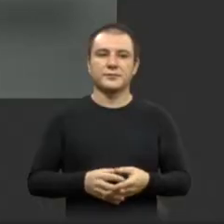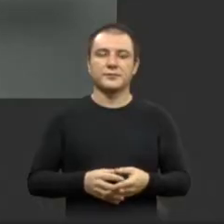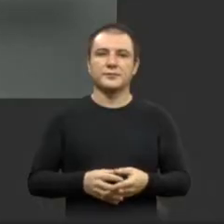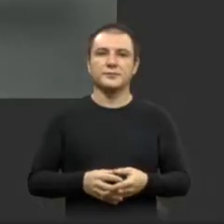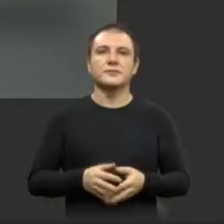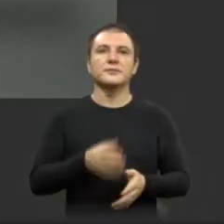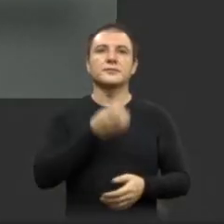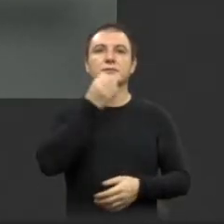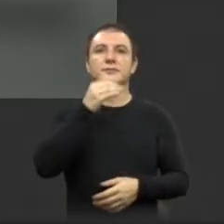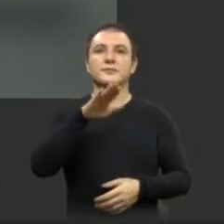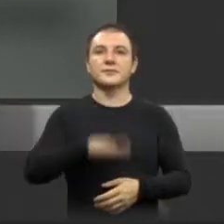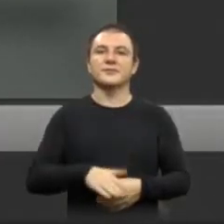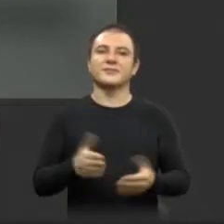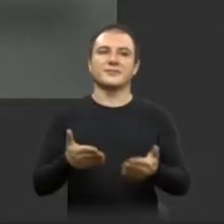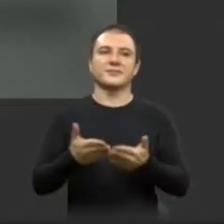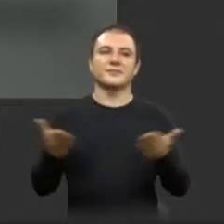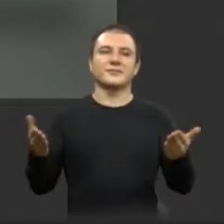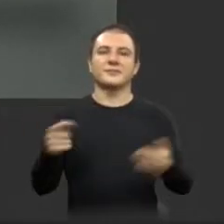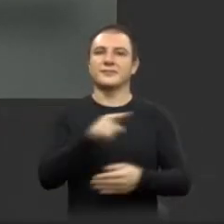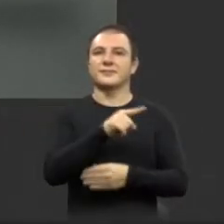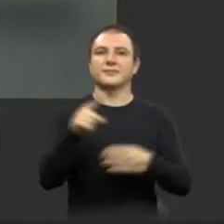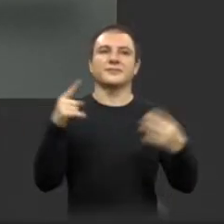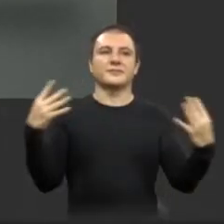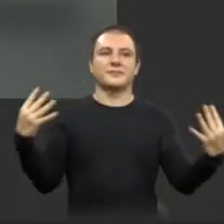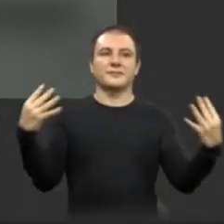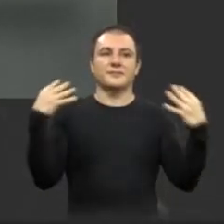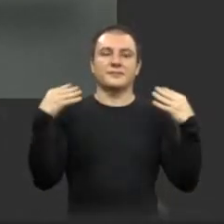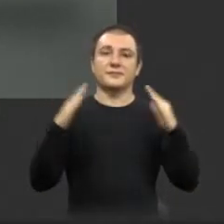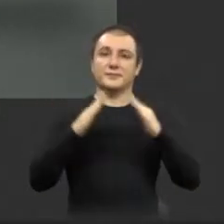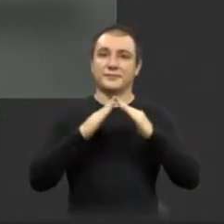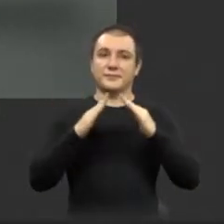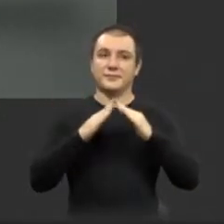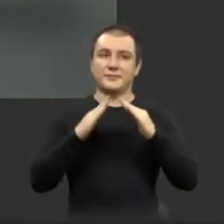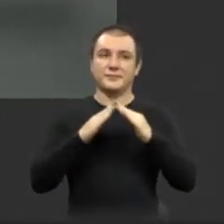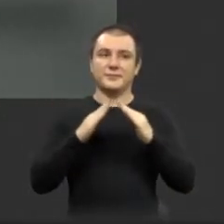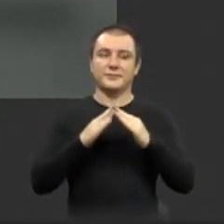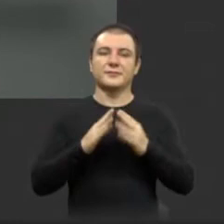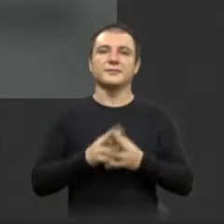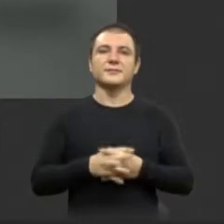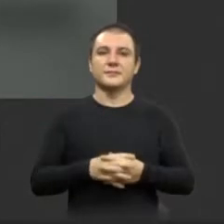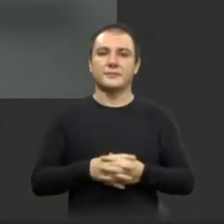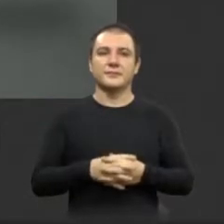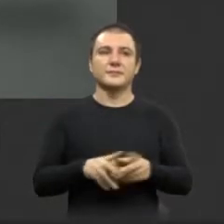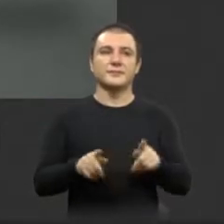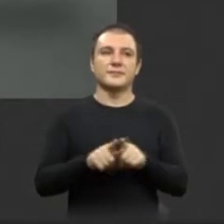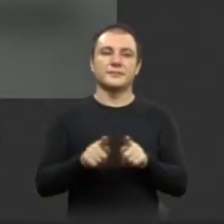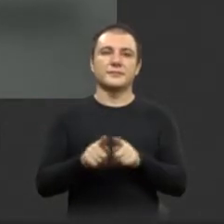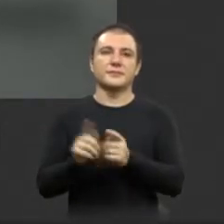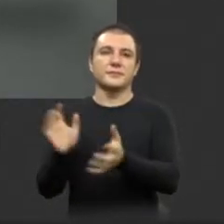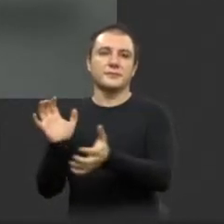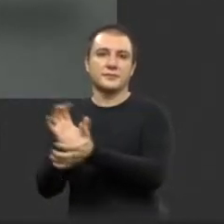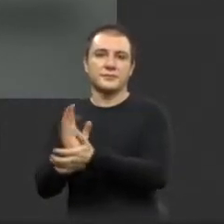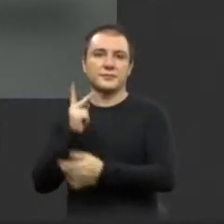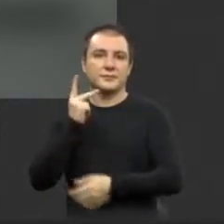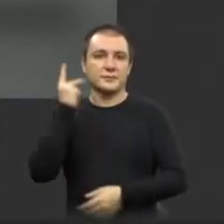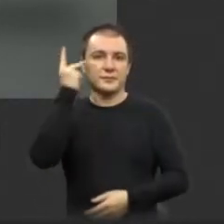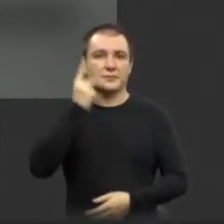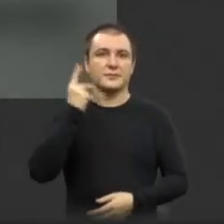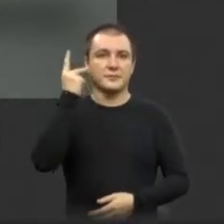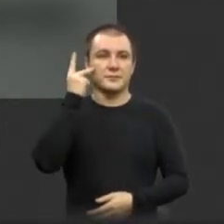é muito boa tarde a todos que estão me assistindo de casa aos excelentíssimos vereadores